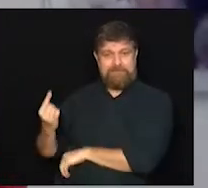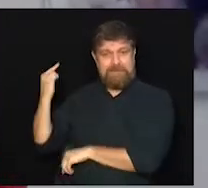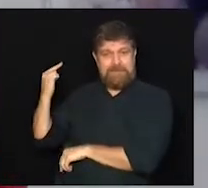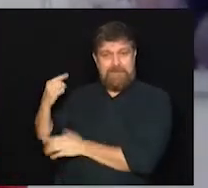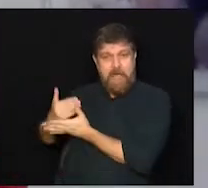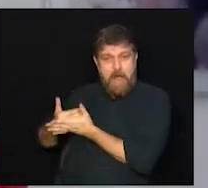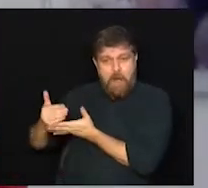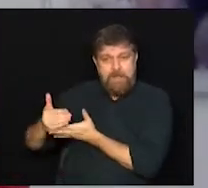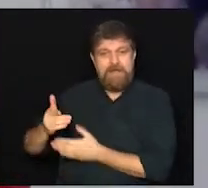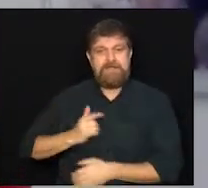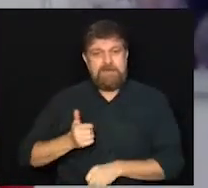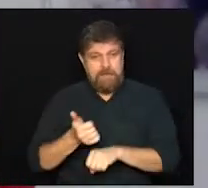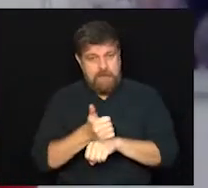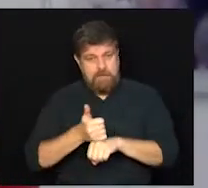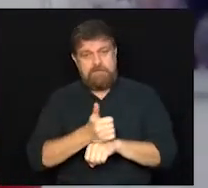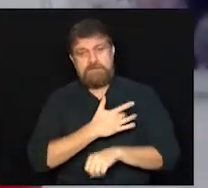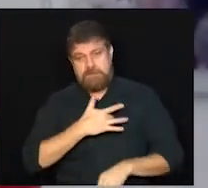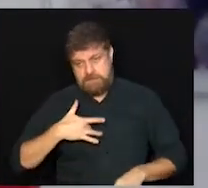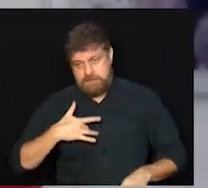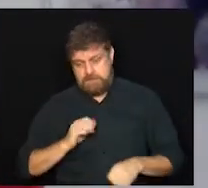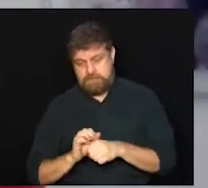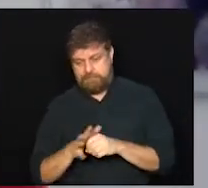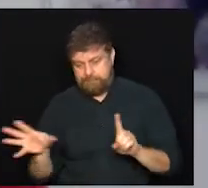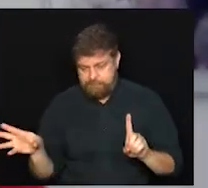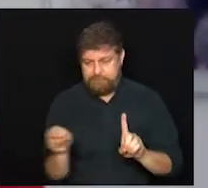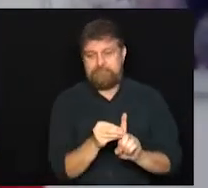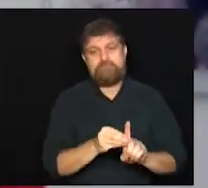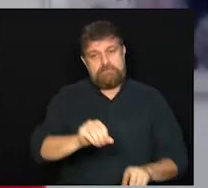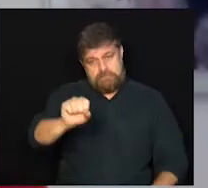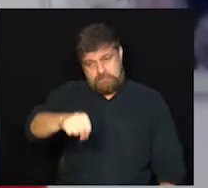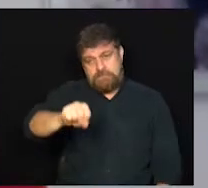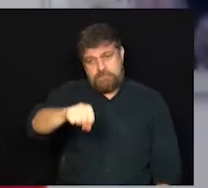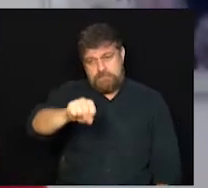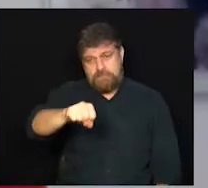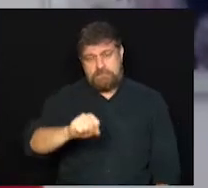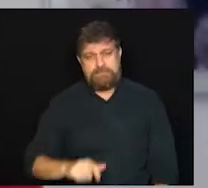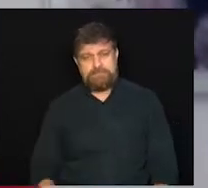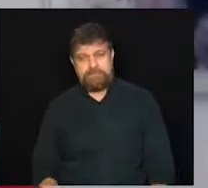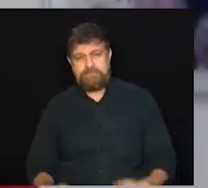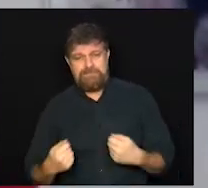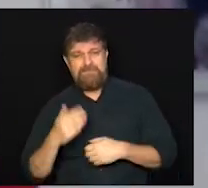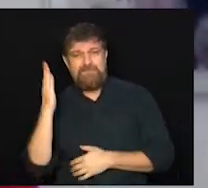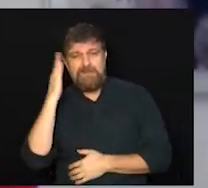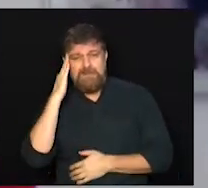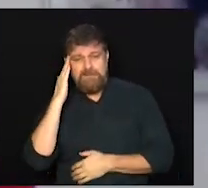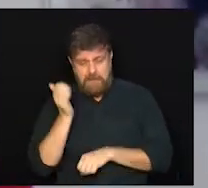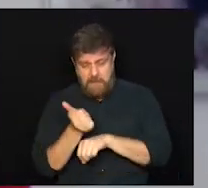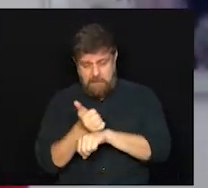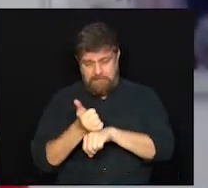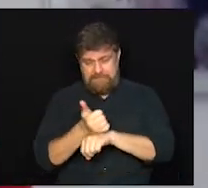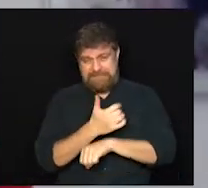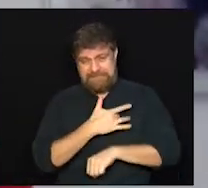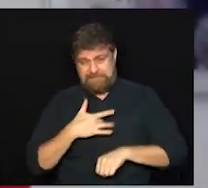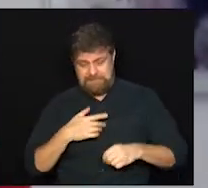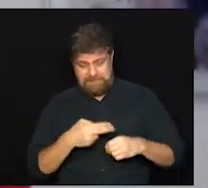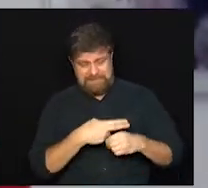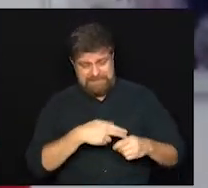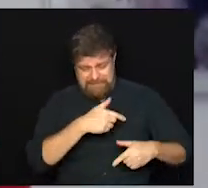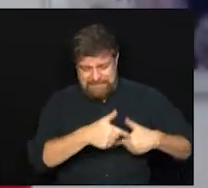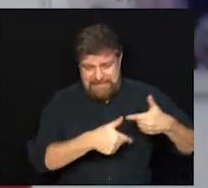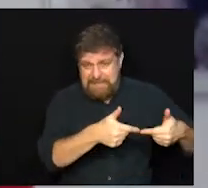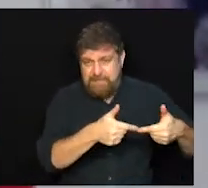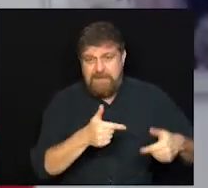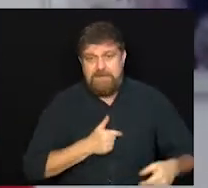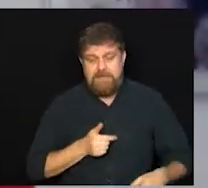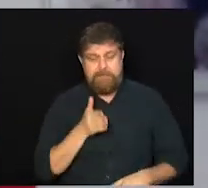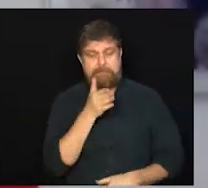profissionais da saúde contaminados, sim, mas é preciso levar em consideração que profissionais da saúde que trabalham na Unicamp trabalham em outros